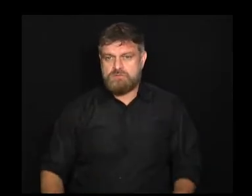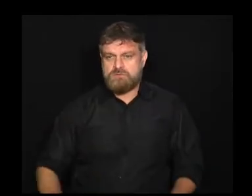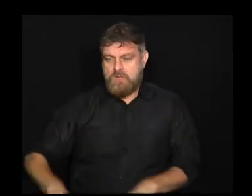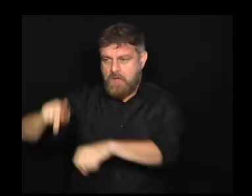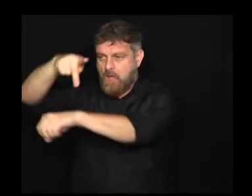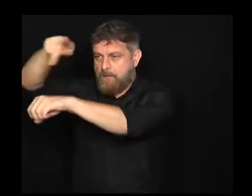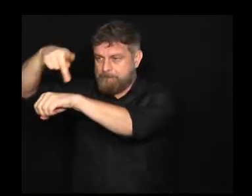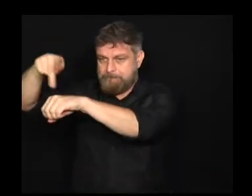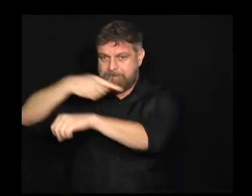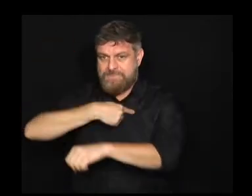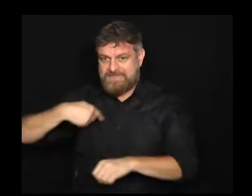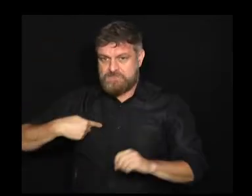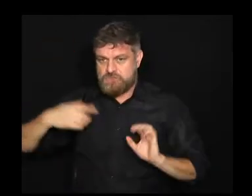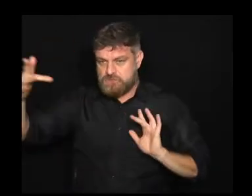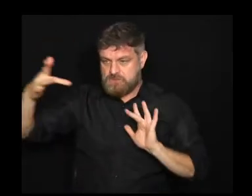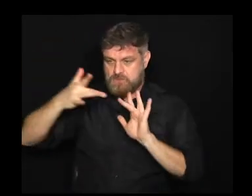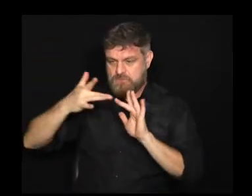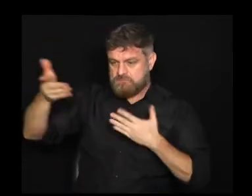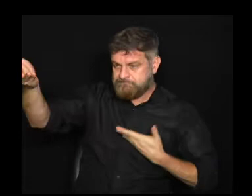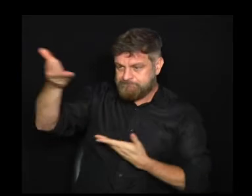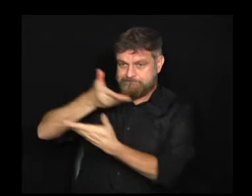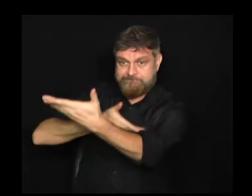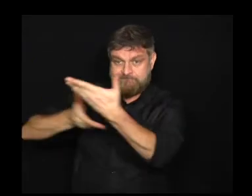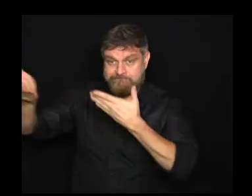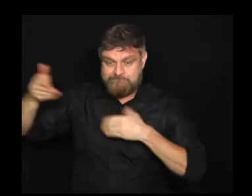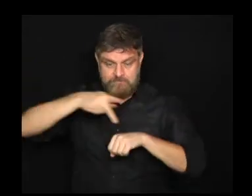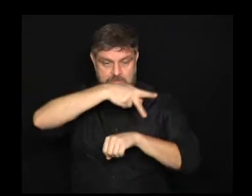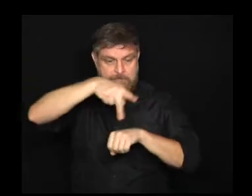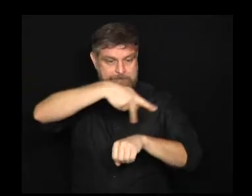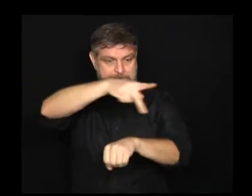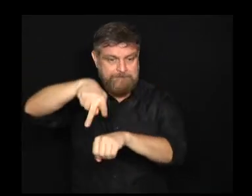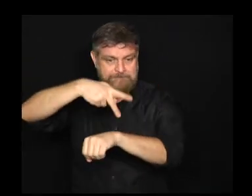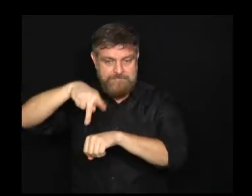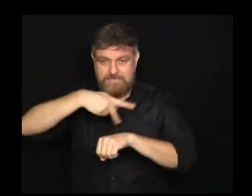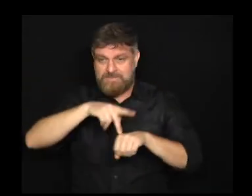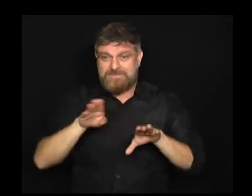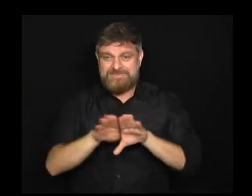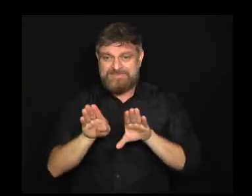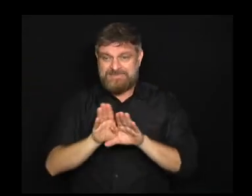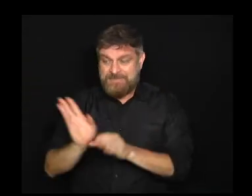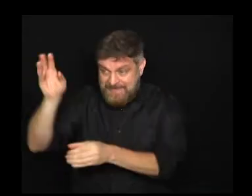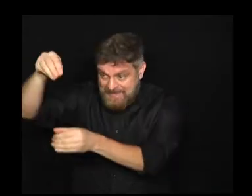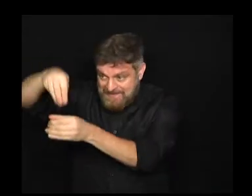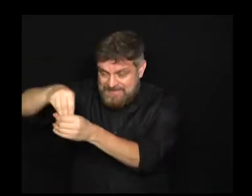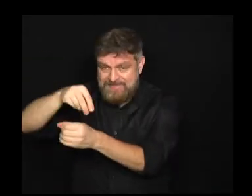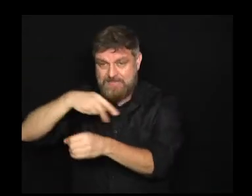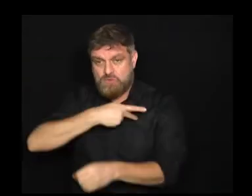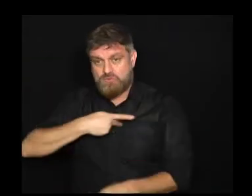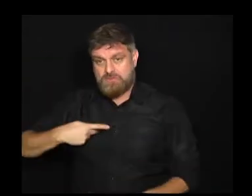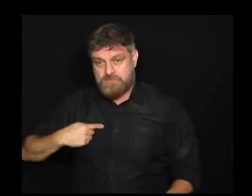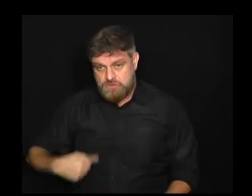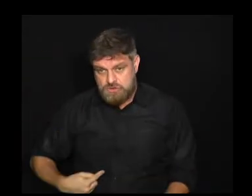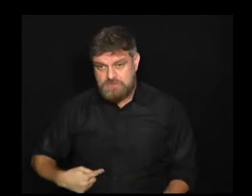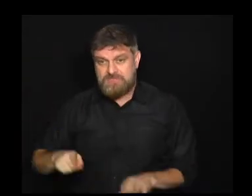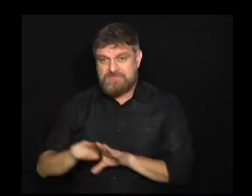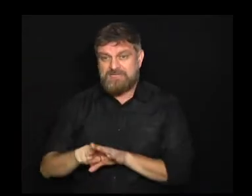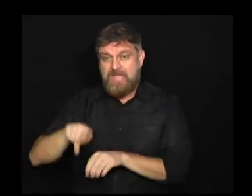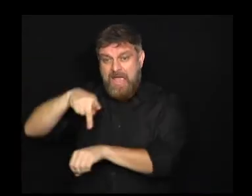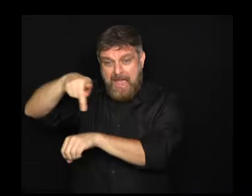China sejam muito maiores atualmente. E também mesmo as relações internas dentro da China. É um país muito